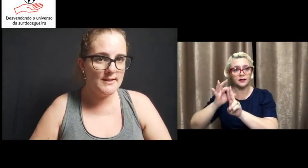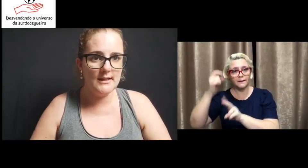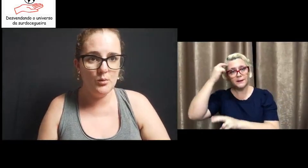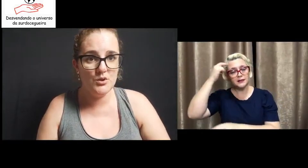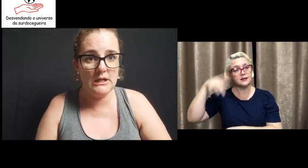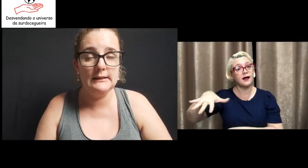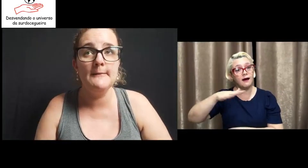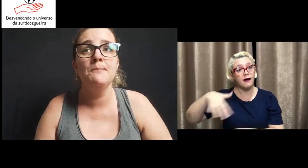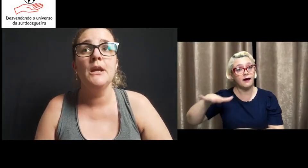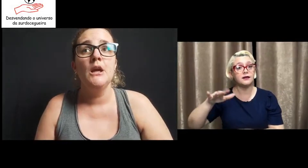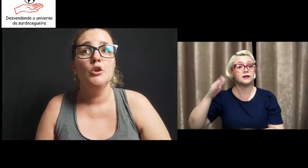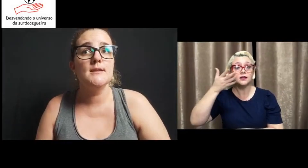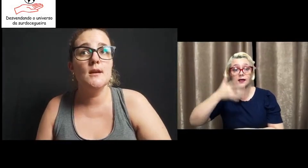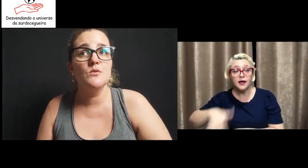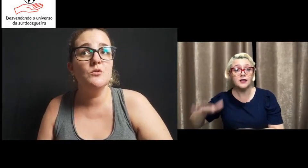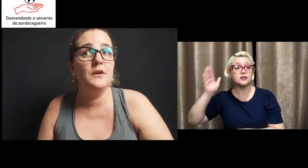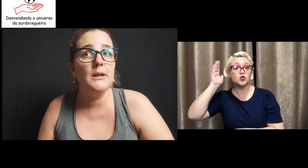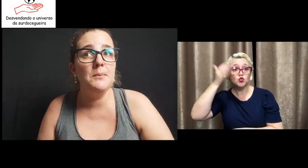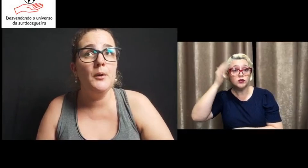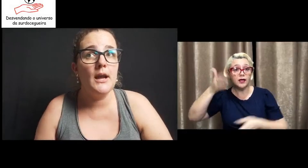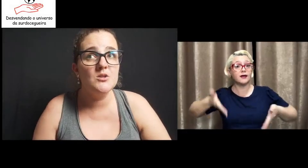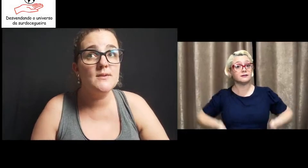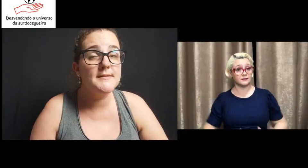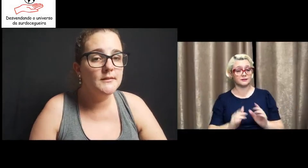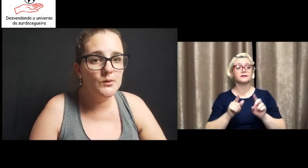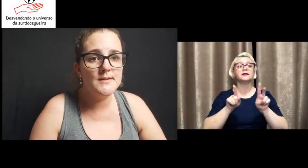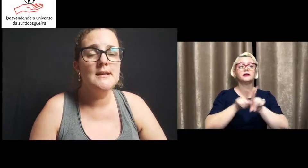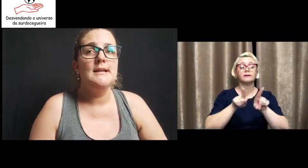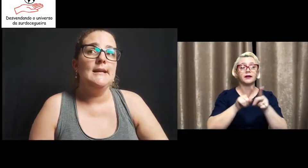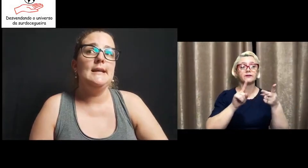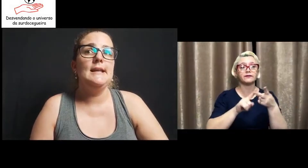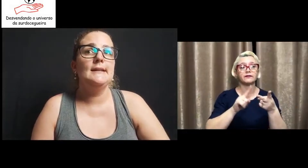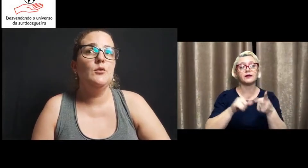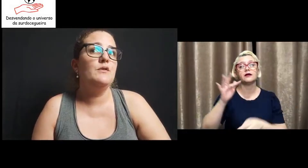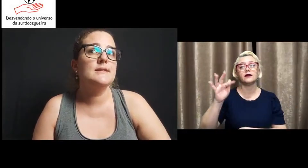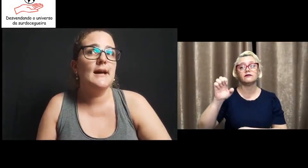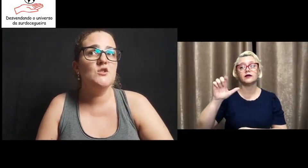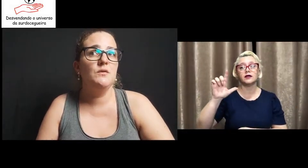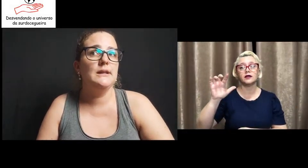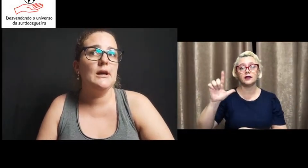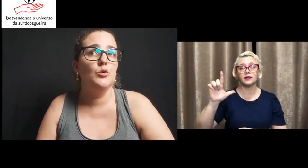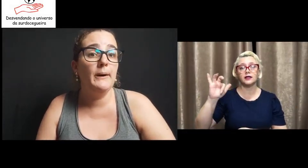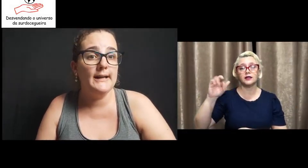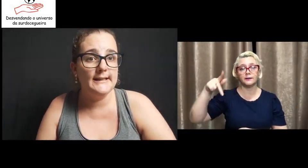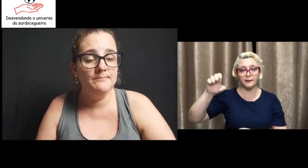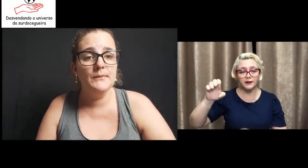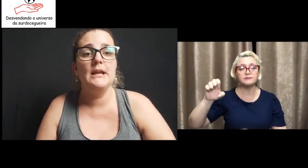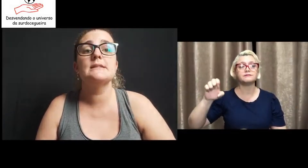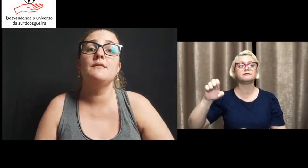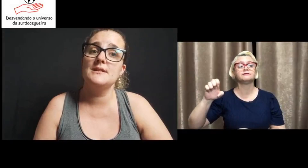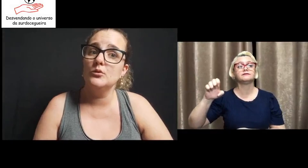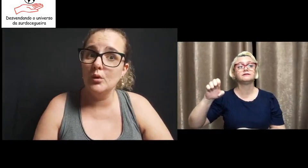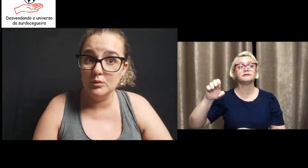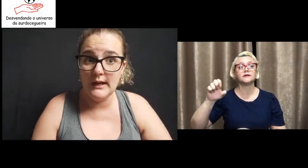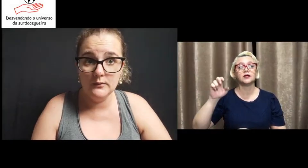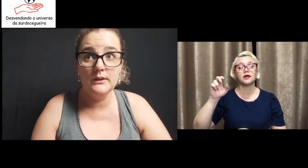com surdo-cegueira congênita. Nós temos o Felipe Moraes dos Santos, ele é da Universidade Federal do Pará, ele